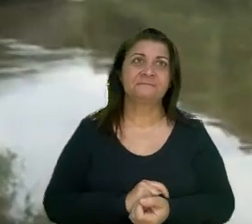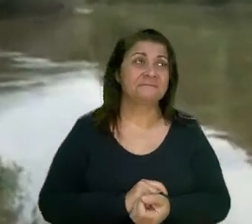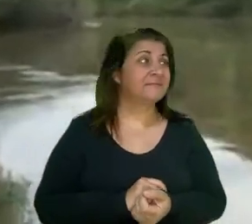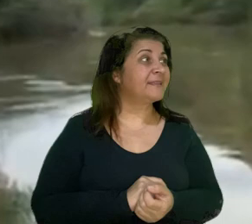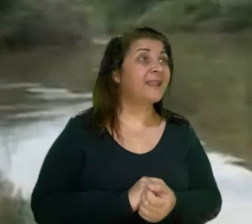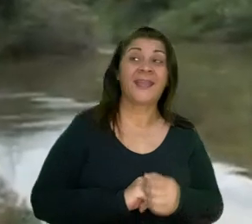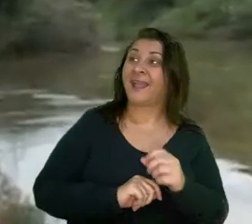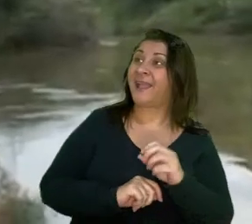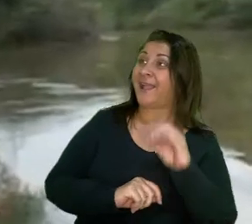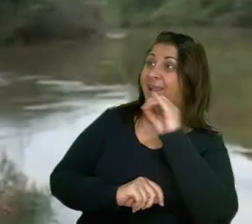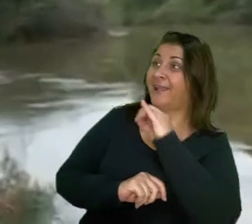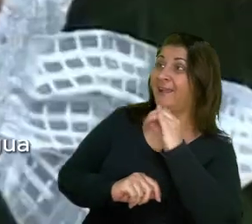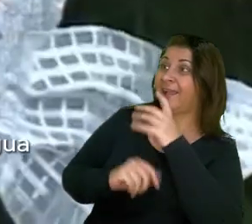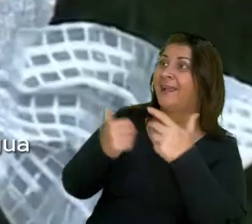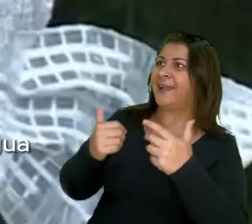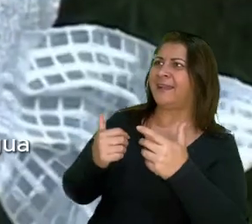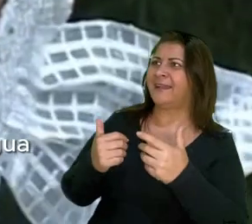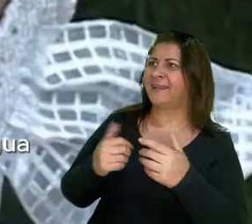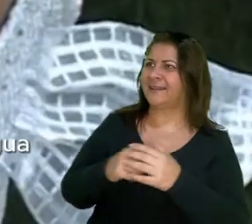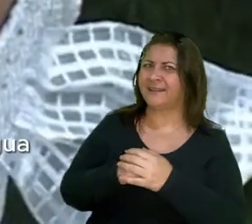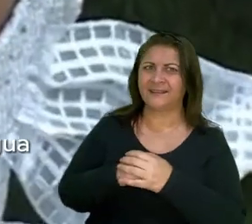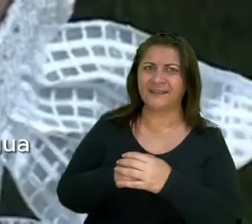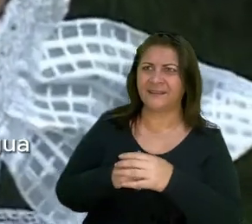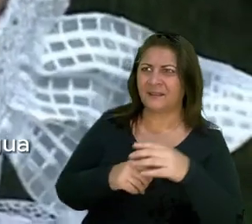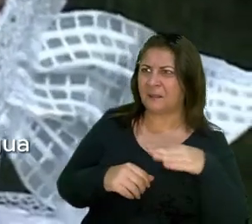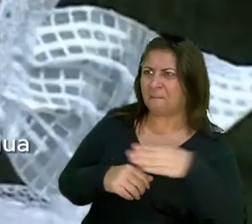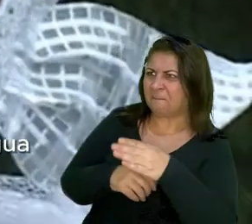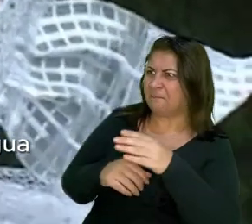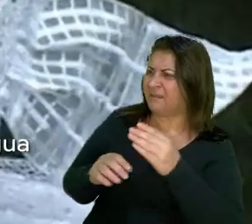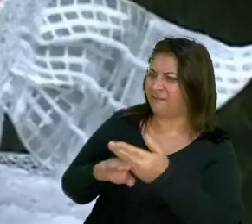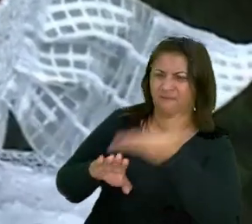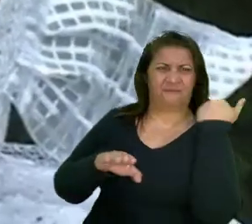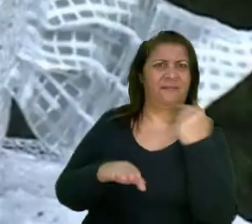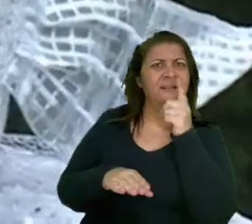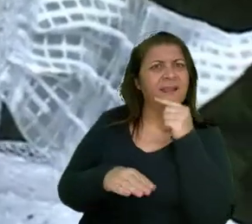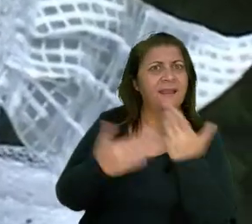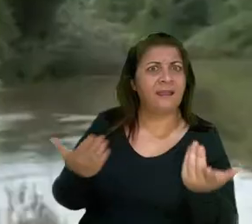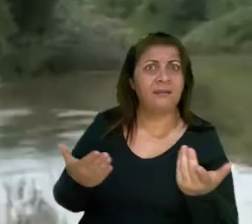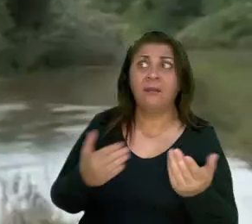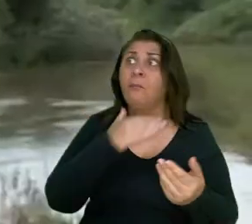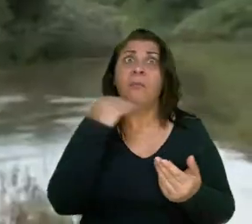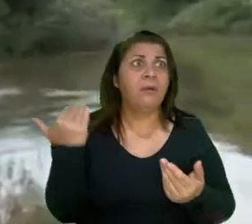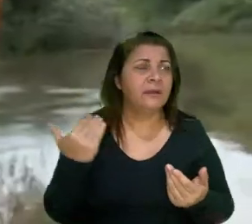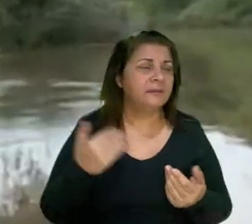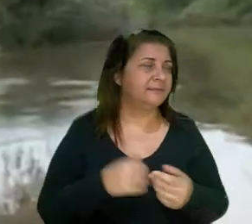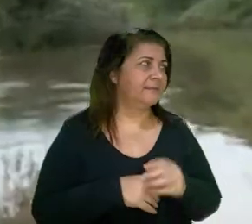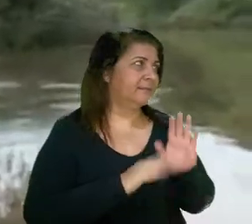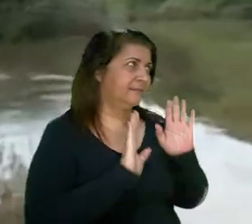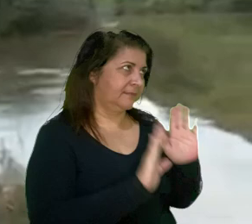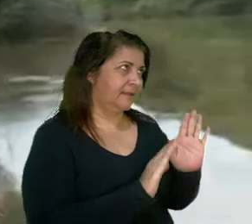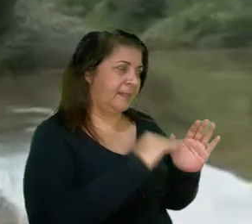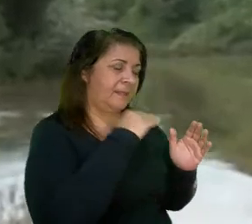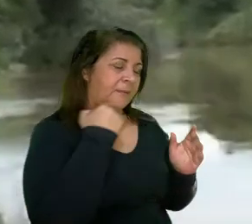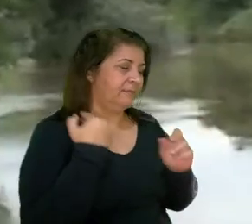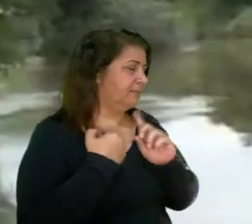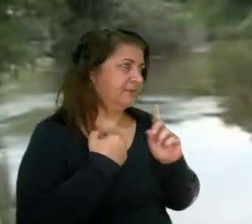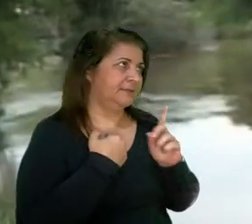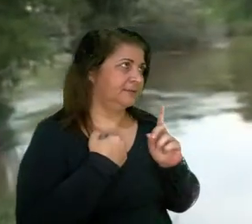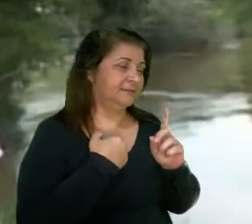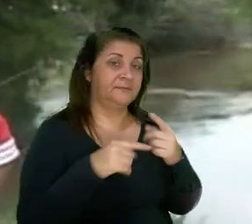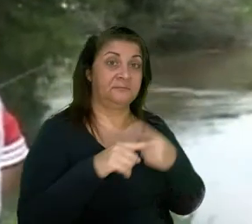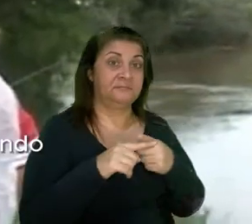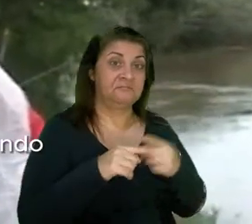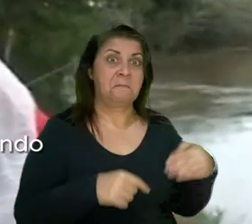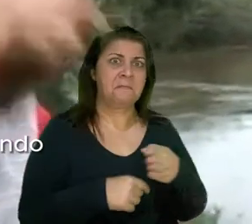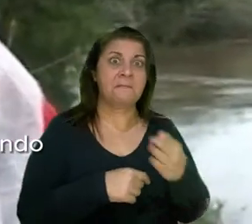É a pia banha, caçador. Como assim um peixe fora d'água? Esse bicho vai morrer. Morre nada. Olha, que isso aqui